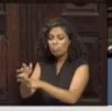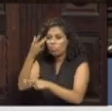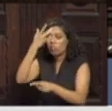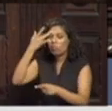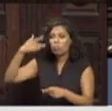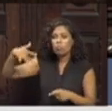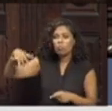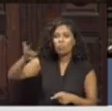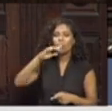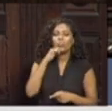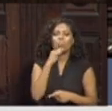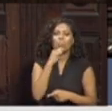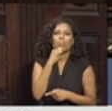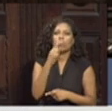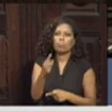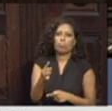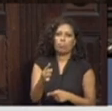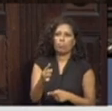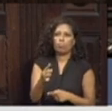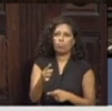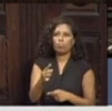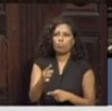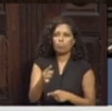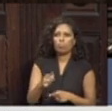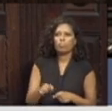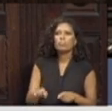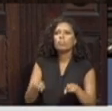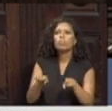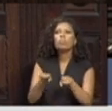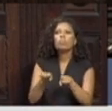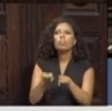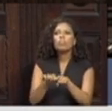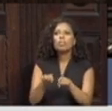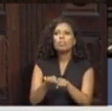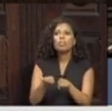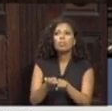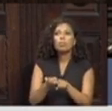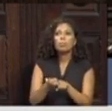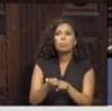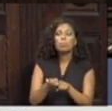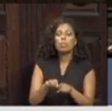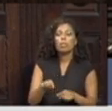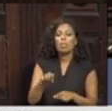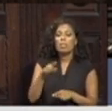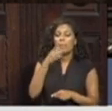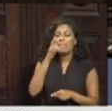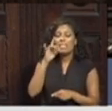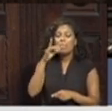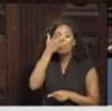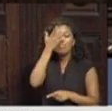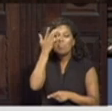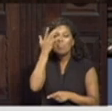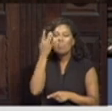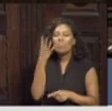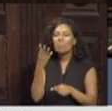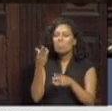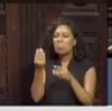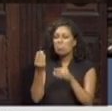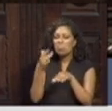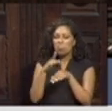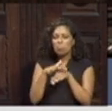ao Hospital Antônio Castro, deixando de fazer esse atendimento público num posto de saúde sem a mínima